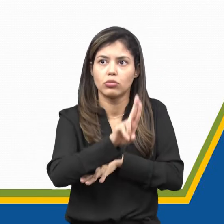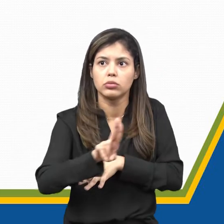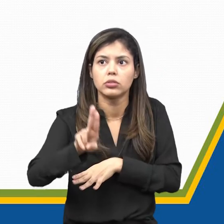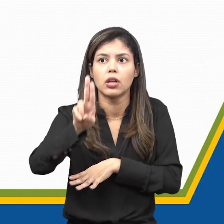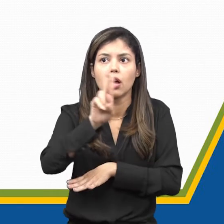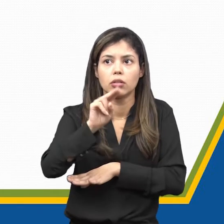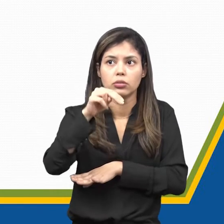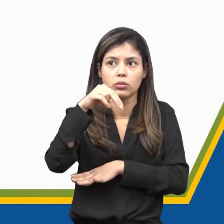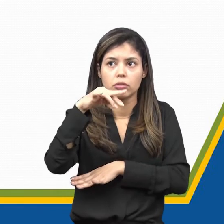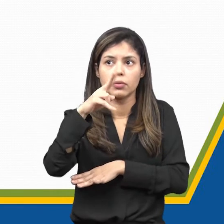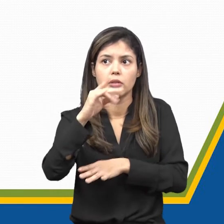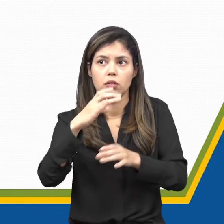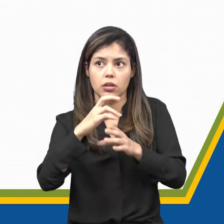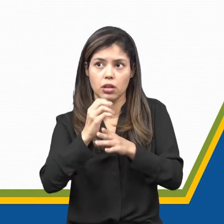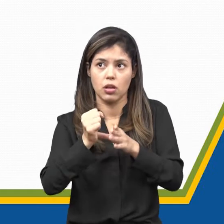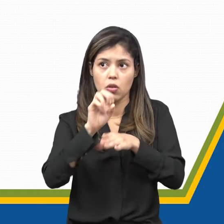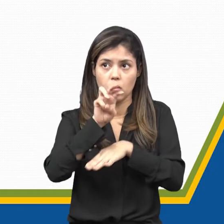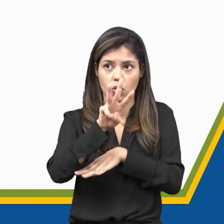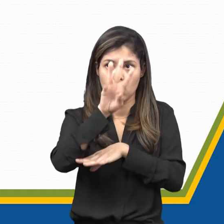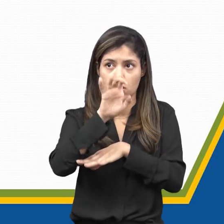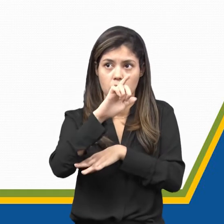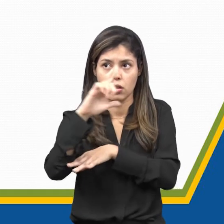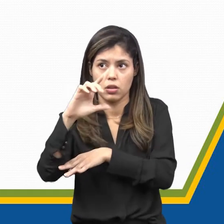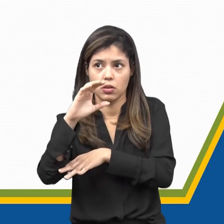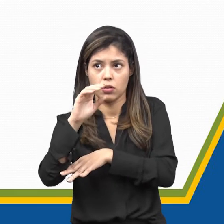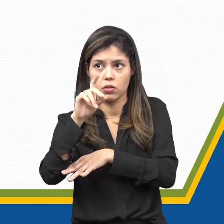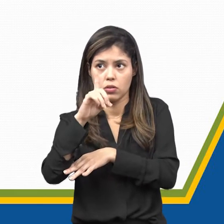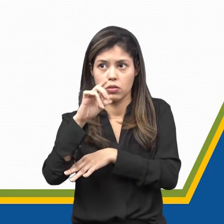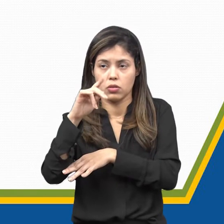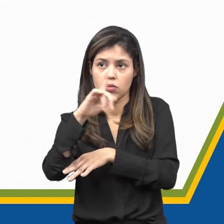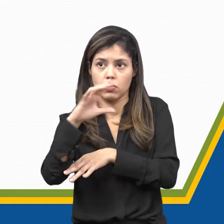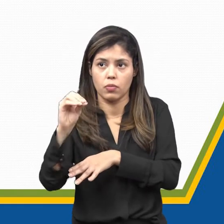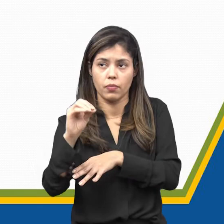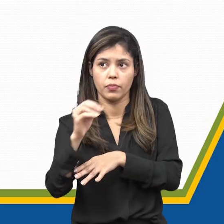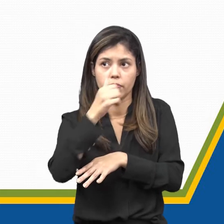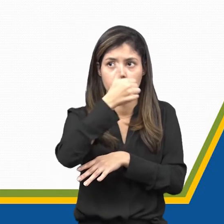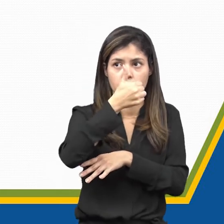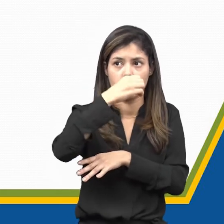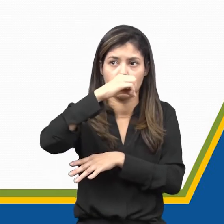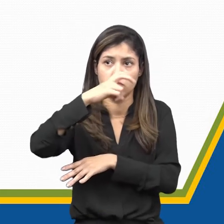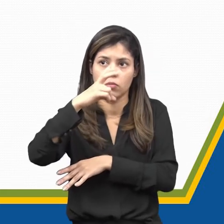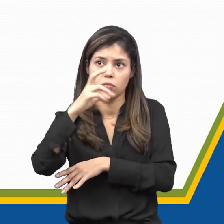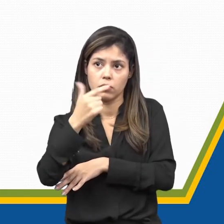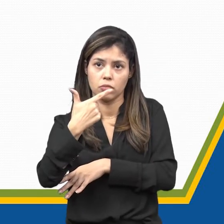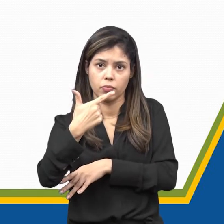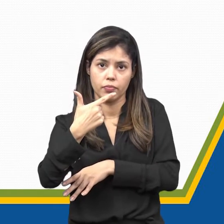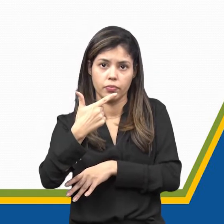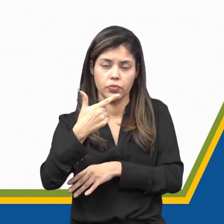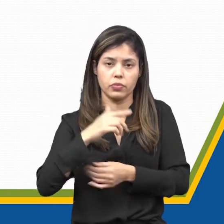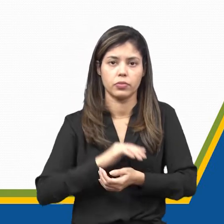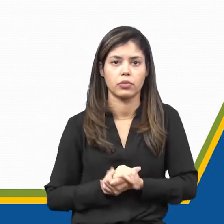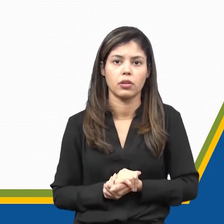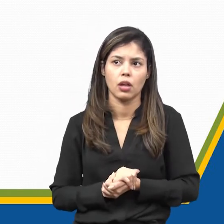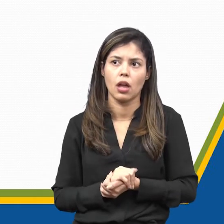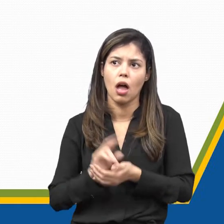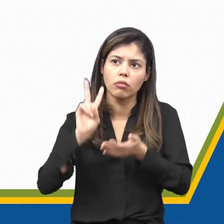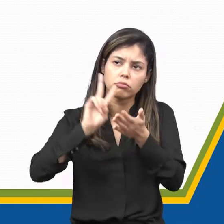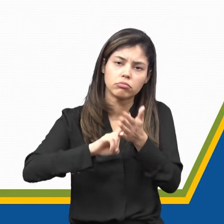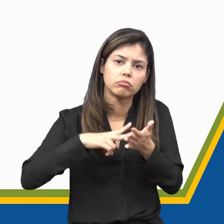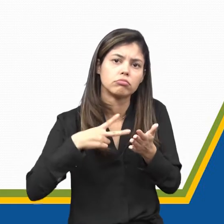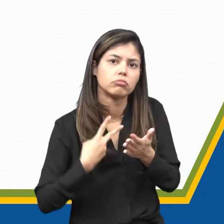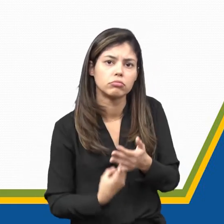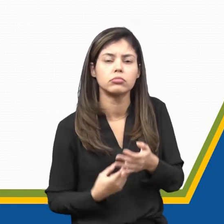criado pelo Wells e Dillon, em 1952. E aí é a tradução, o